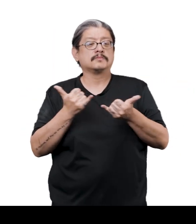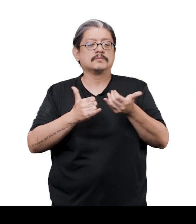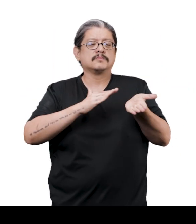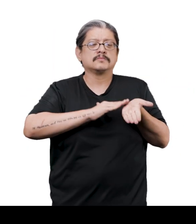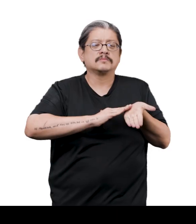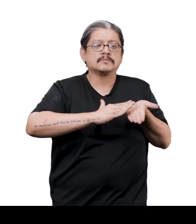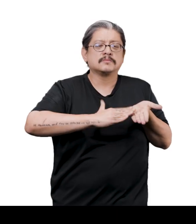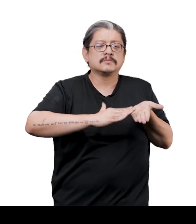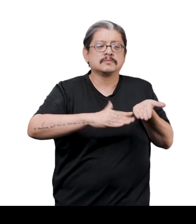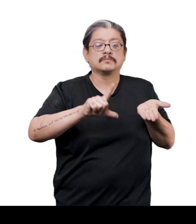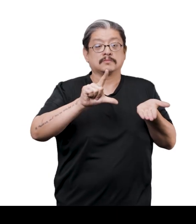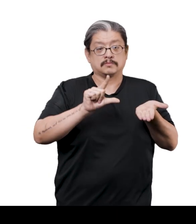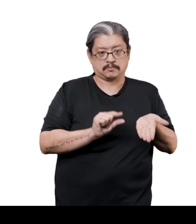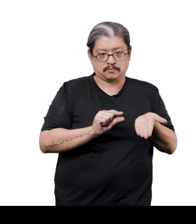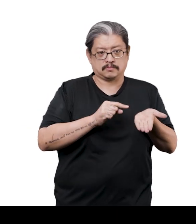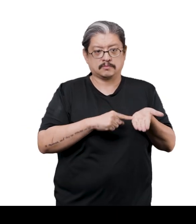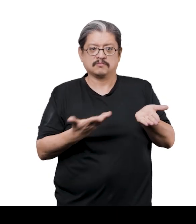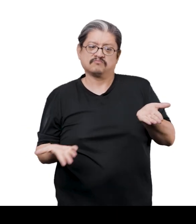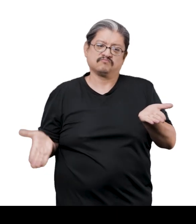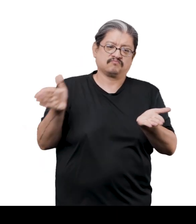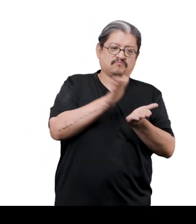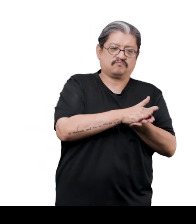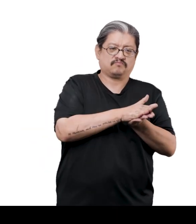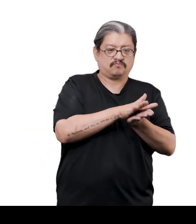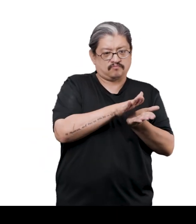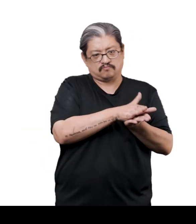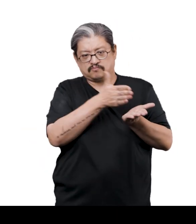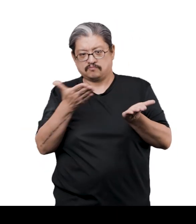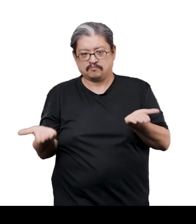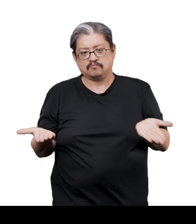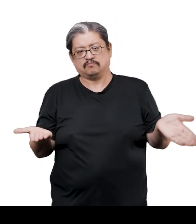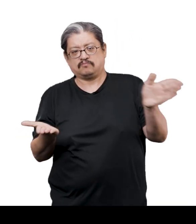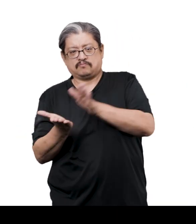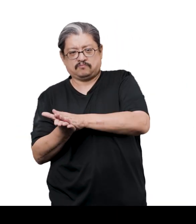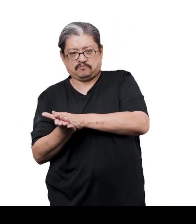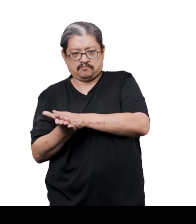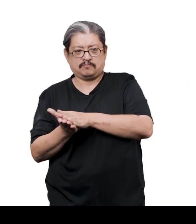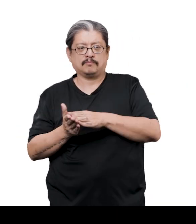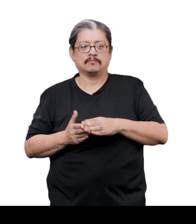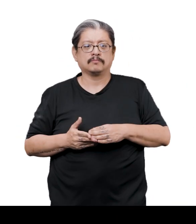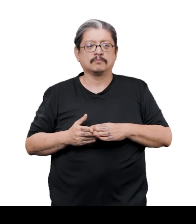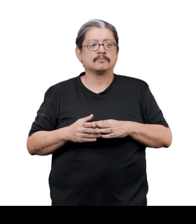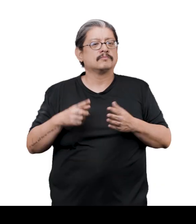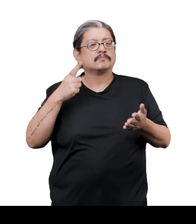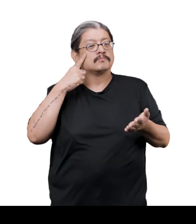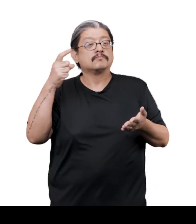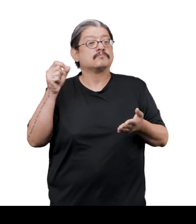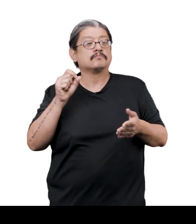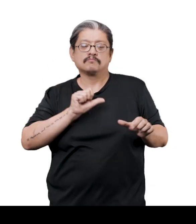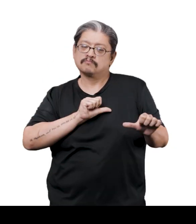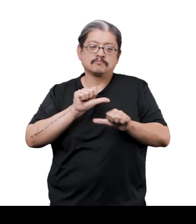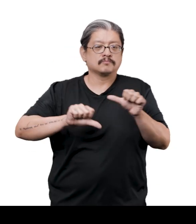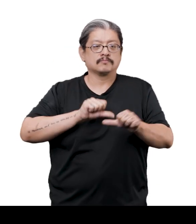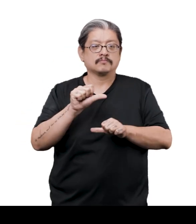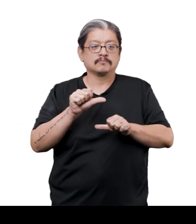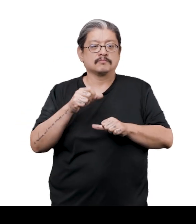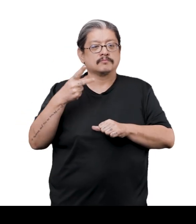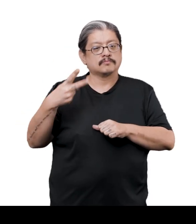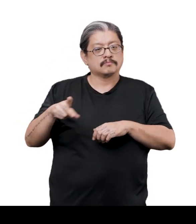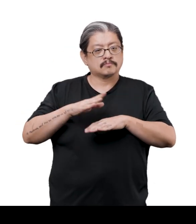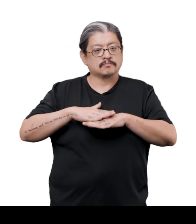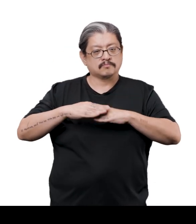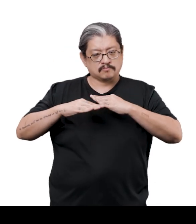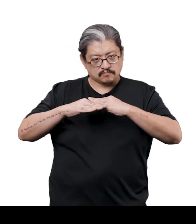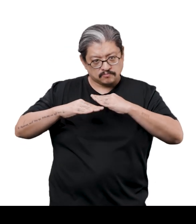um baixo relevo, a xilogravura é reinventada. A impressão se torna escultura plana,